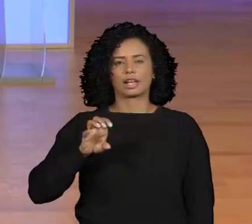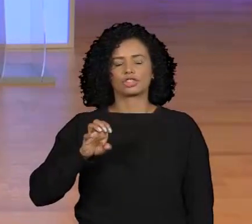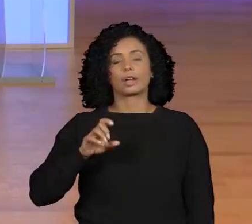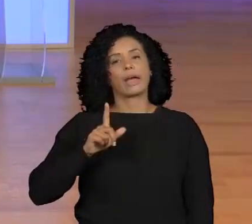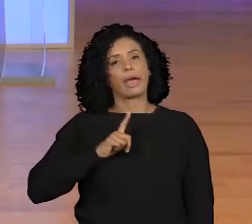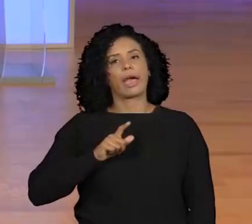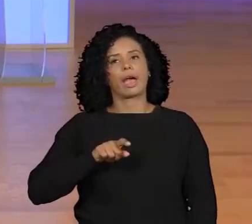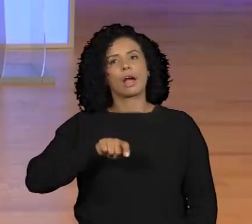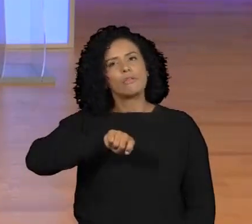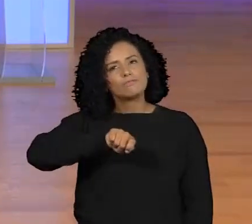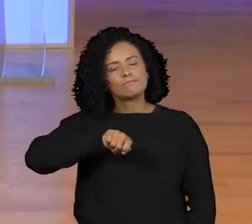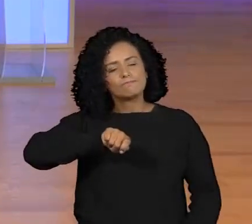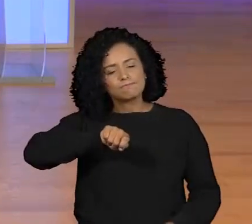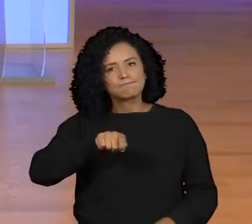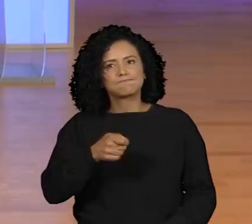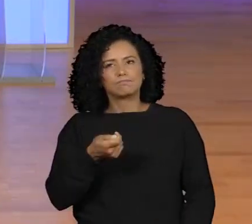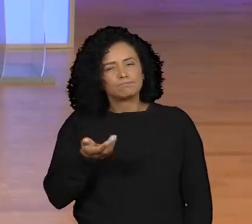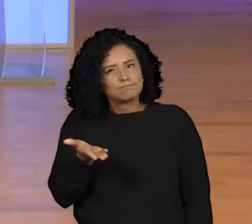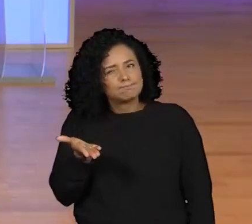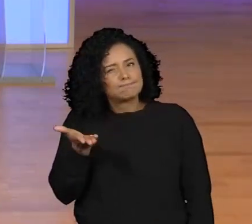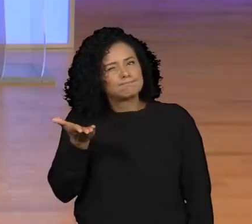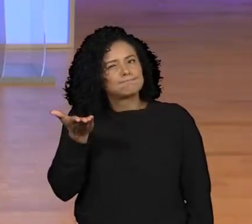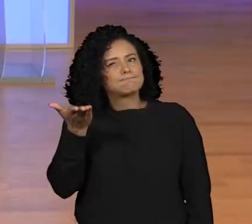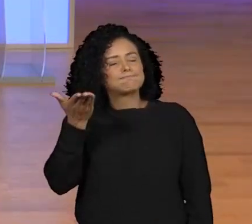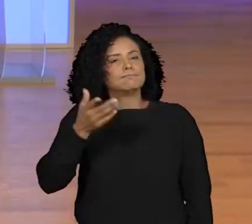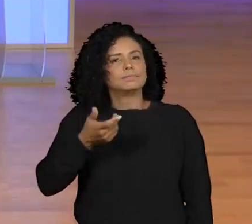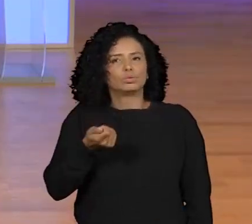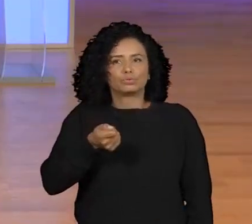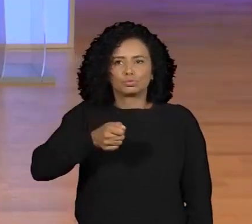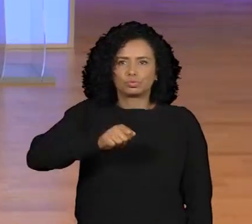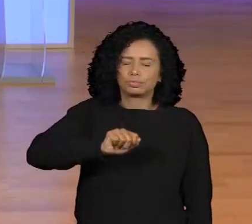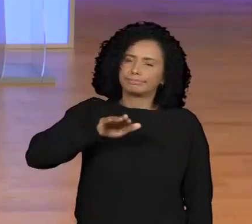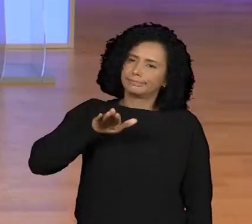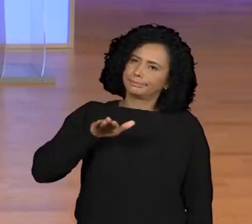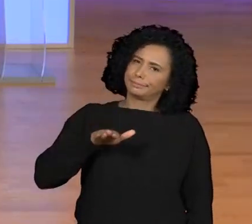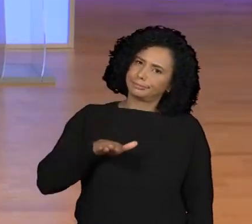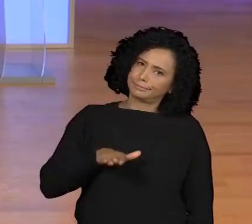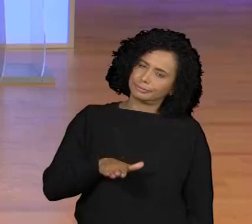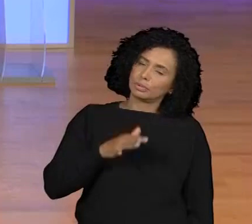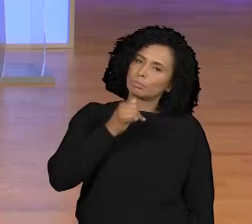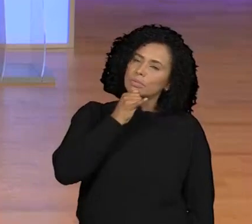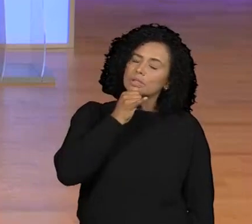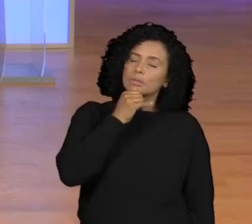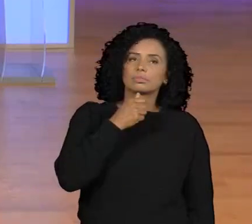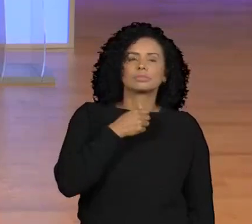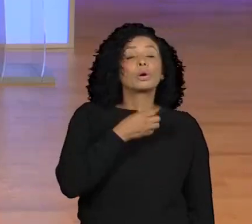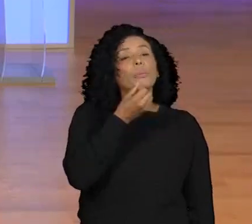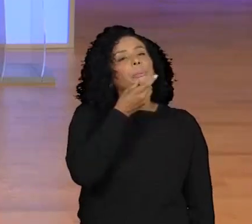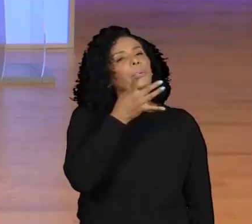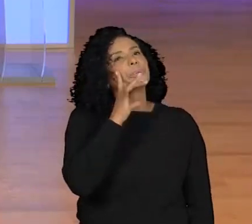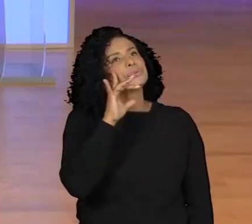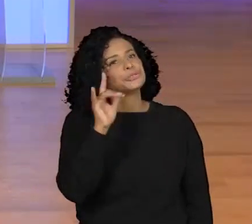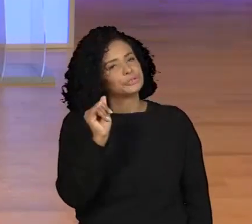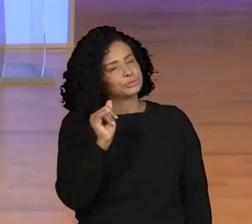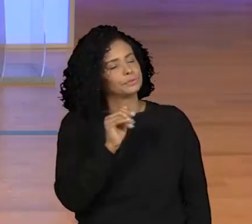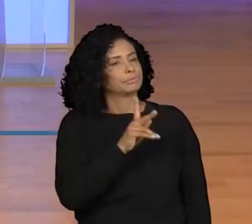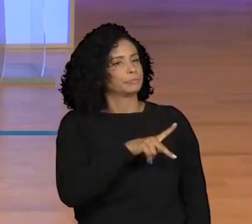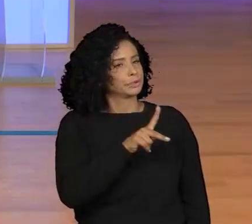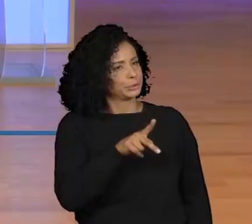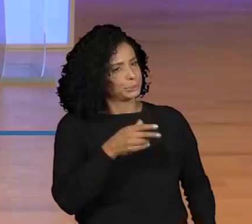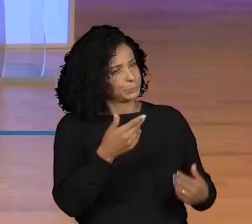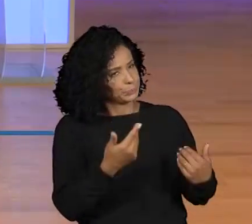a intensidade Ele é bem fácil é por exemplo eu vou falar um bom dia com a professora Bom dia